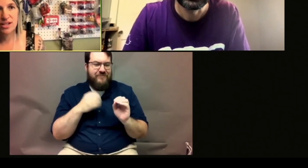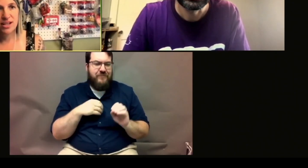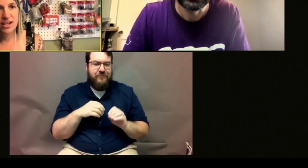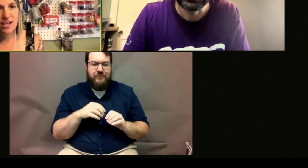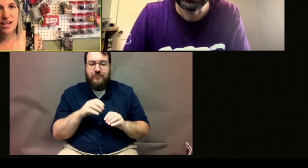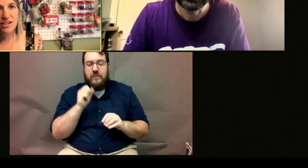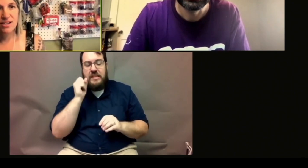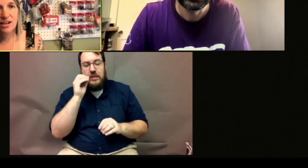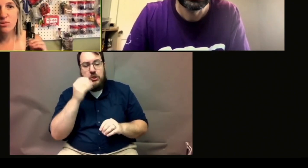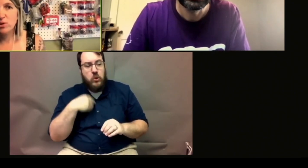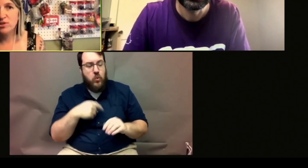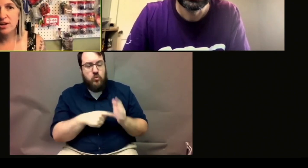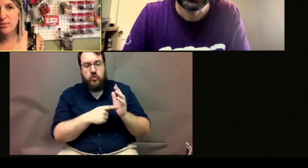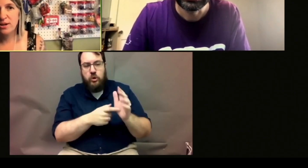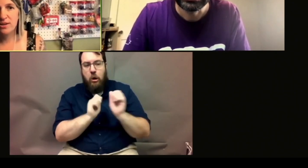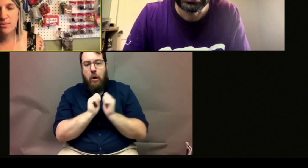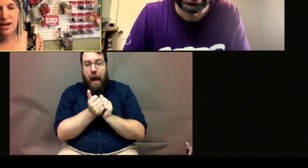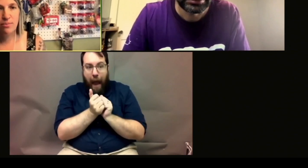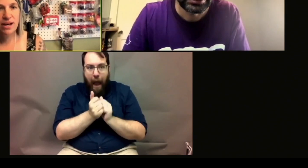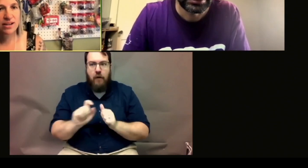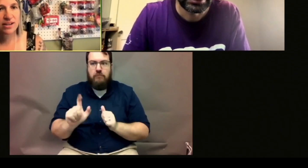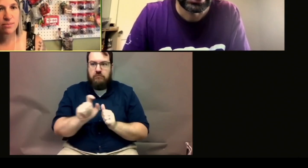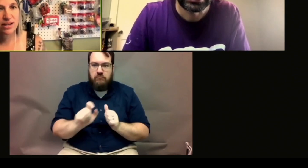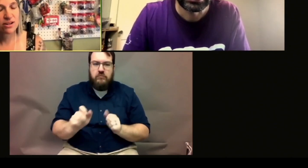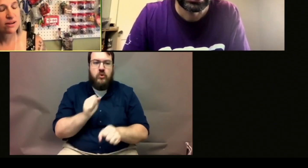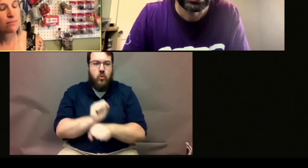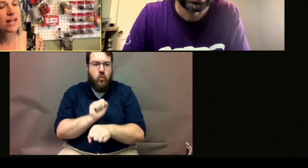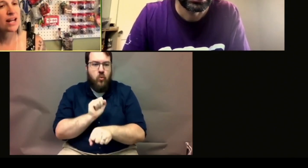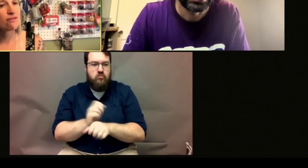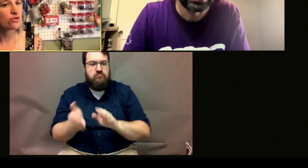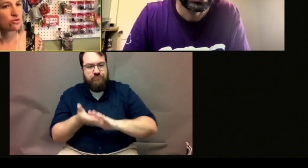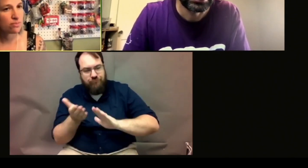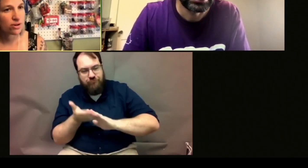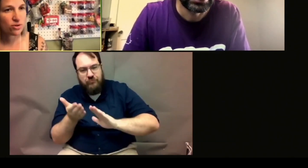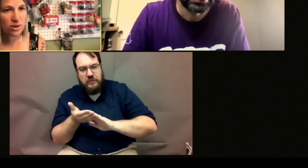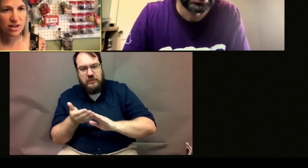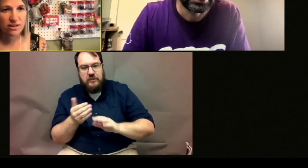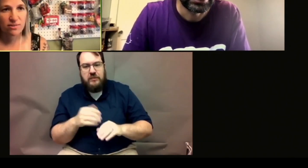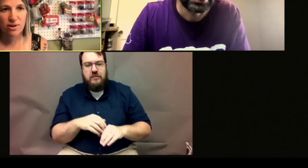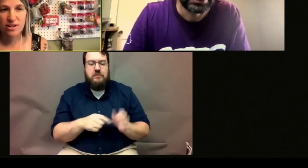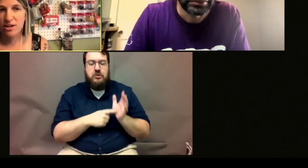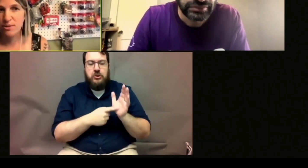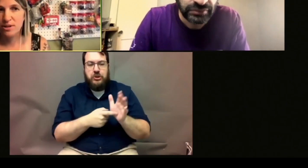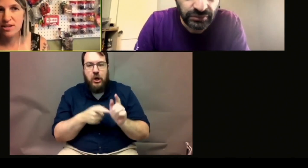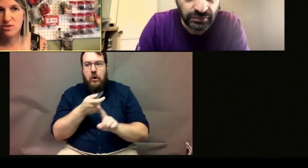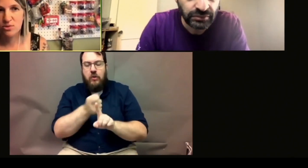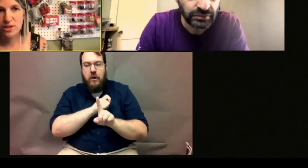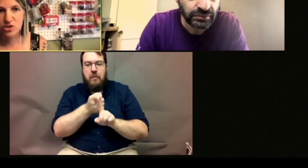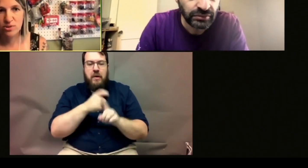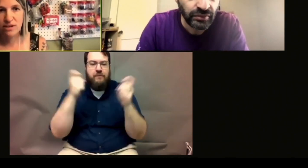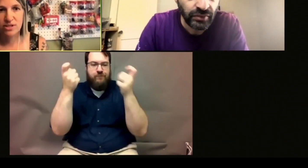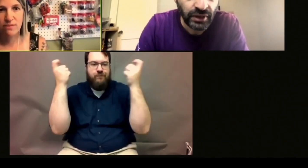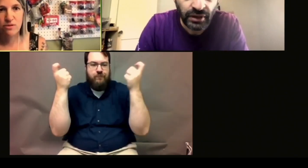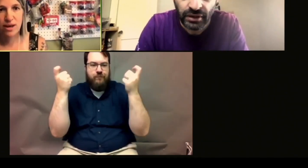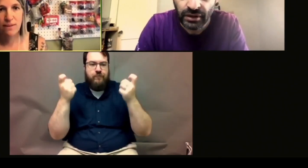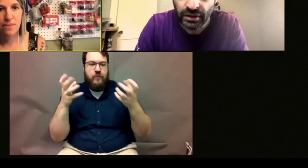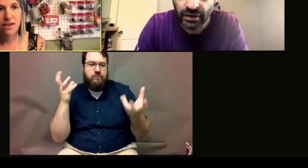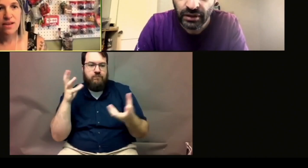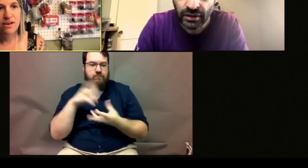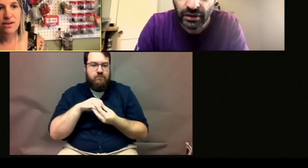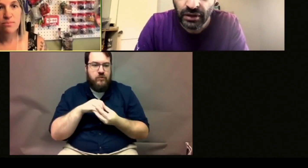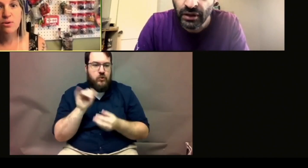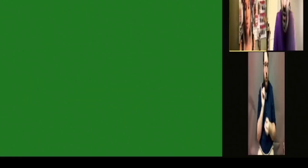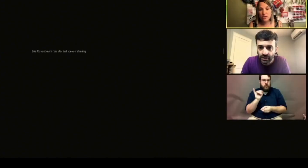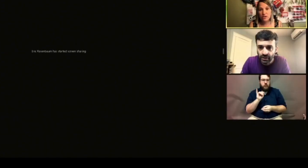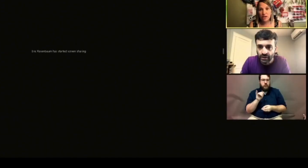que eu vou mostrar para vocês os movimentos do mouse. Eu vou falar sobre o pacote